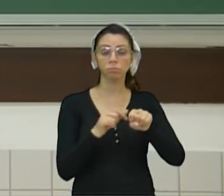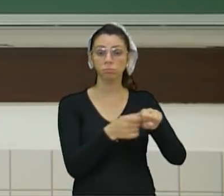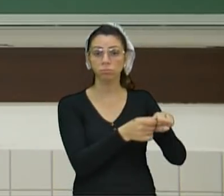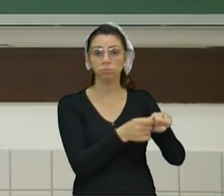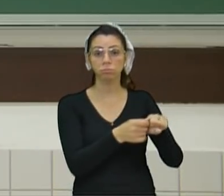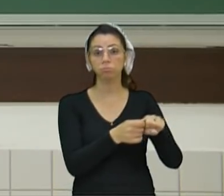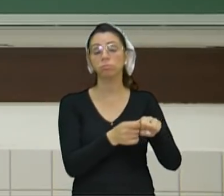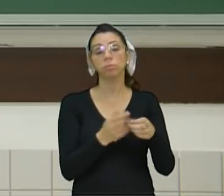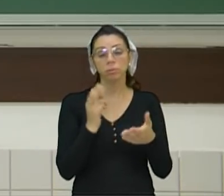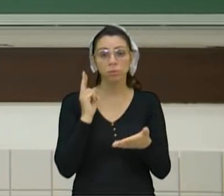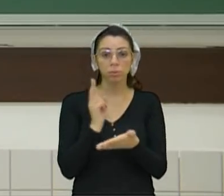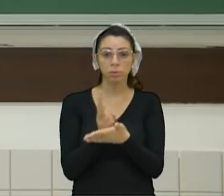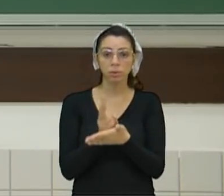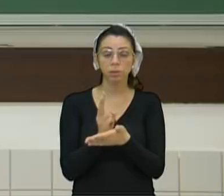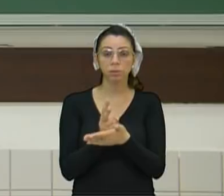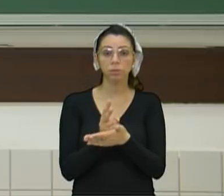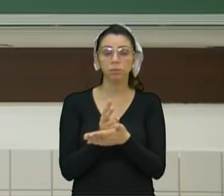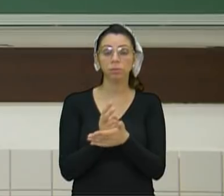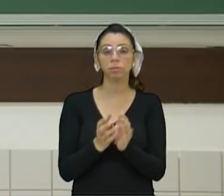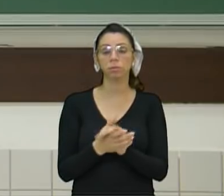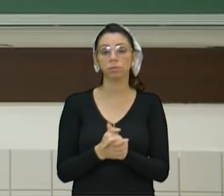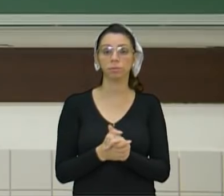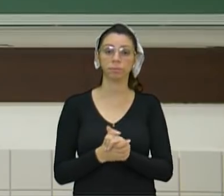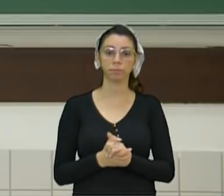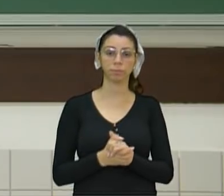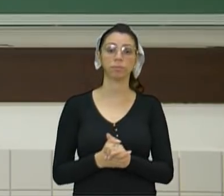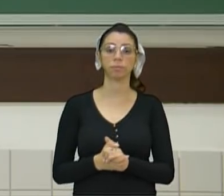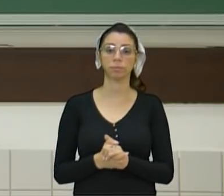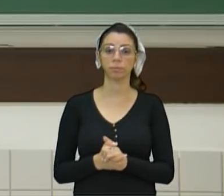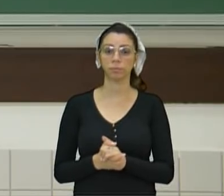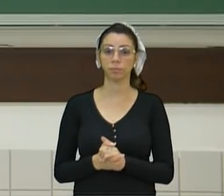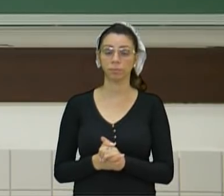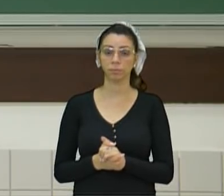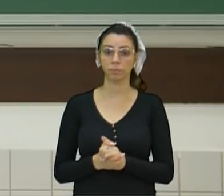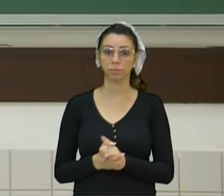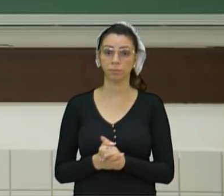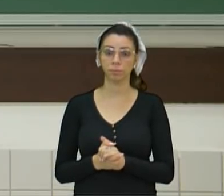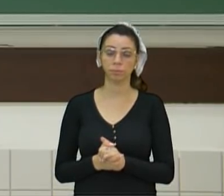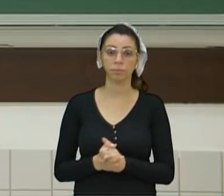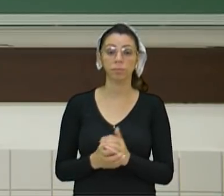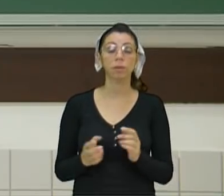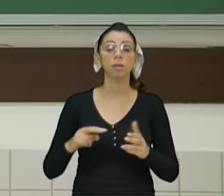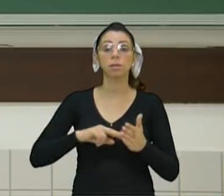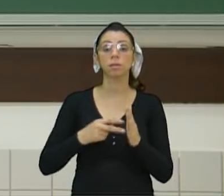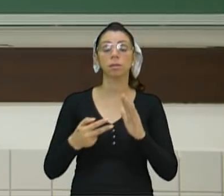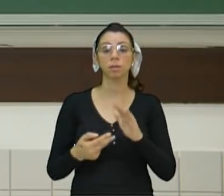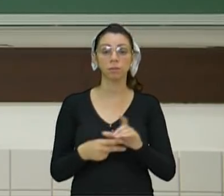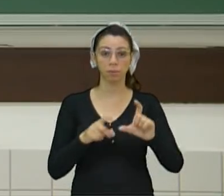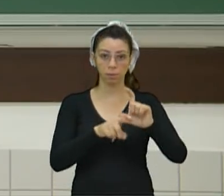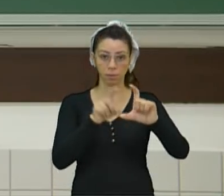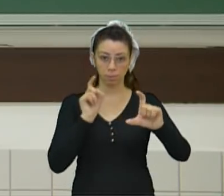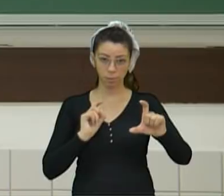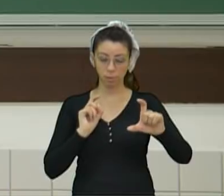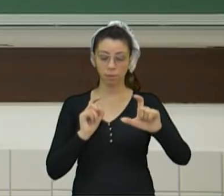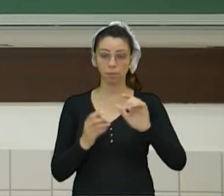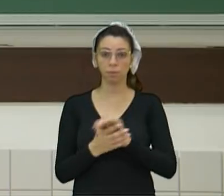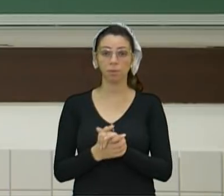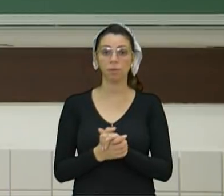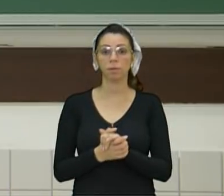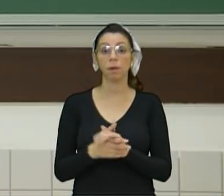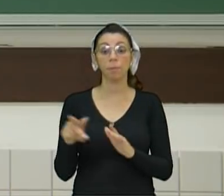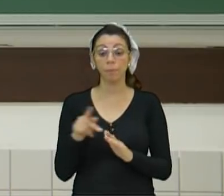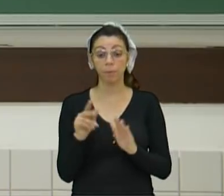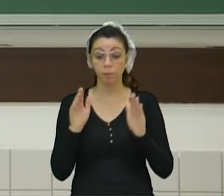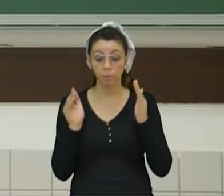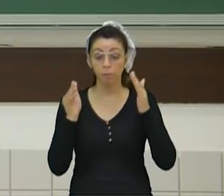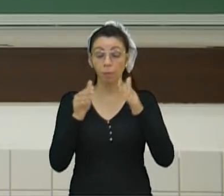ver depois na segunda retirada. Então, isso que tem a ver aí com o evento independente, tá? A professora está frisando bem